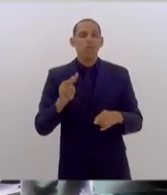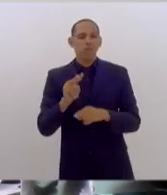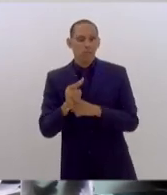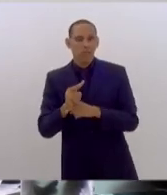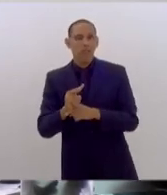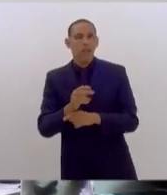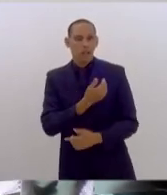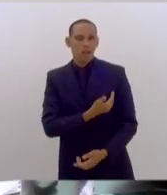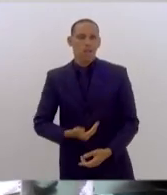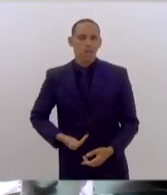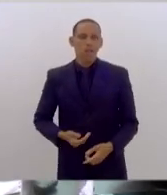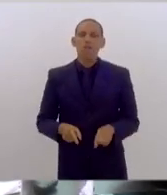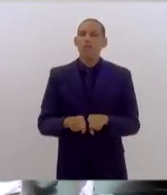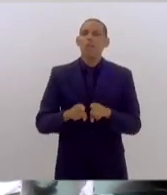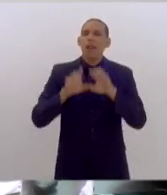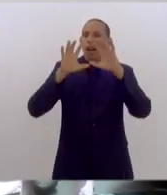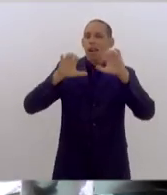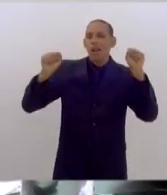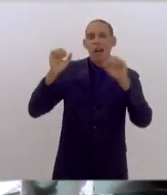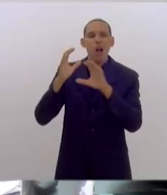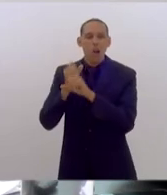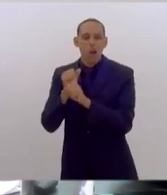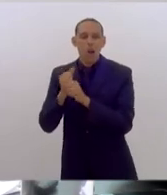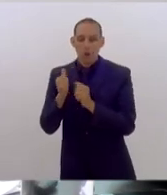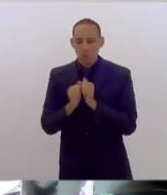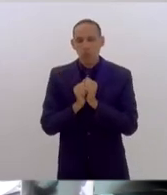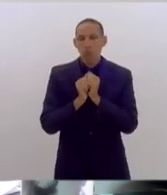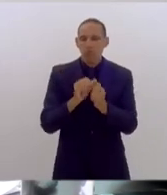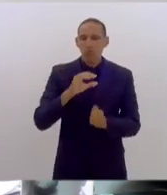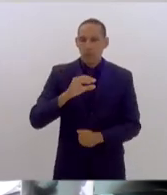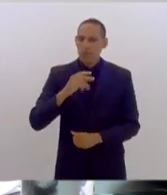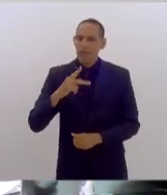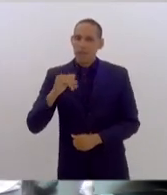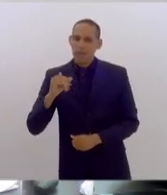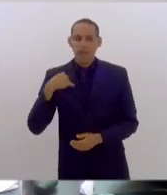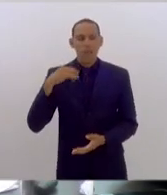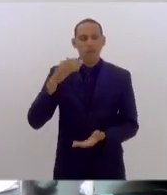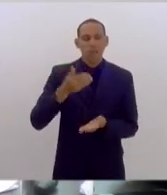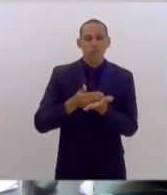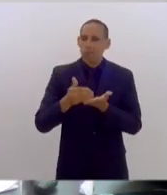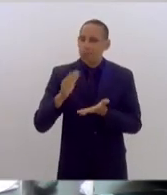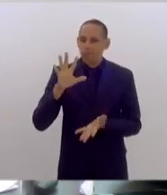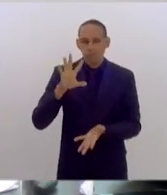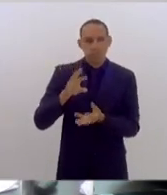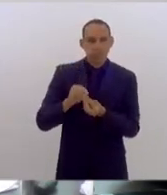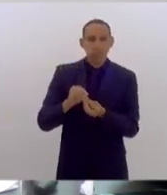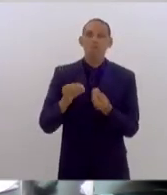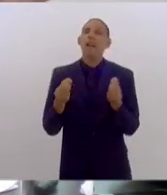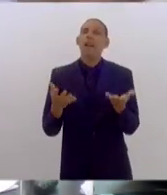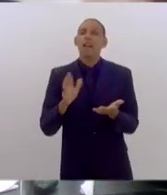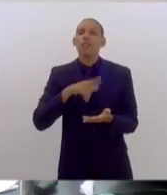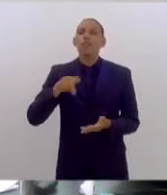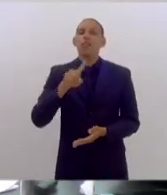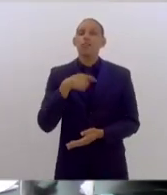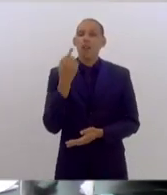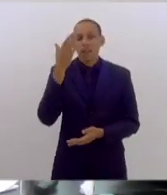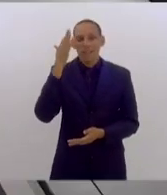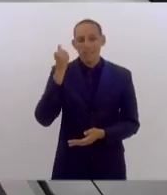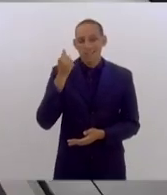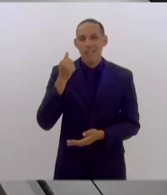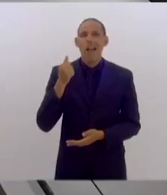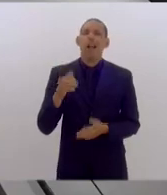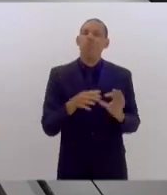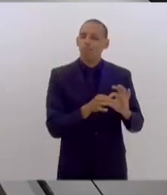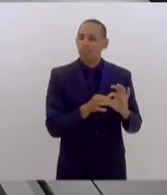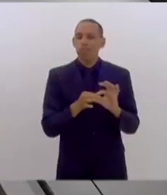Pública do Tribunal de Contas do Estado de Janeiro que acompanharam os trabalhos desta comissão então eu fiz essa introdução é para gente situar de modo geral né o